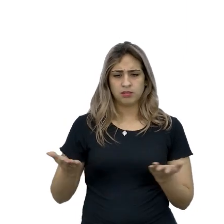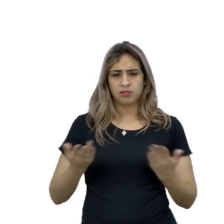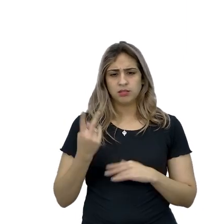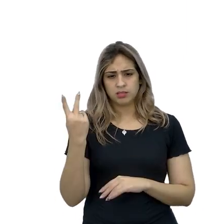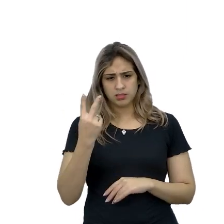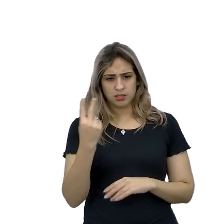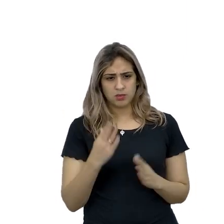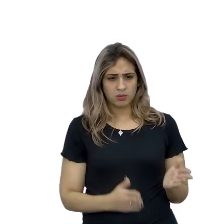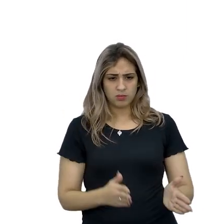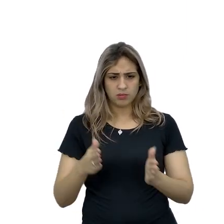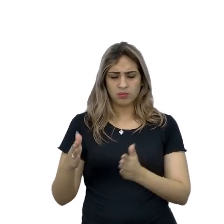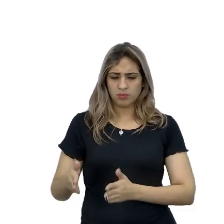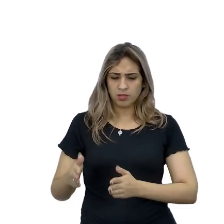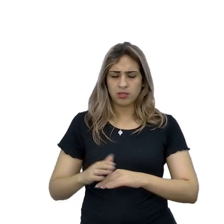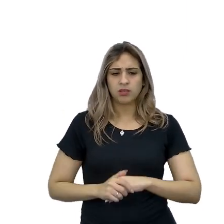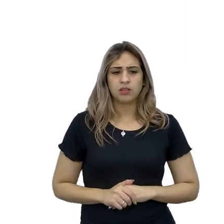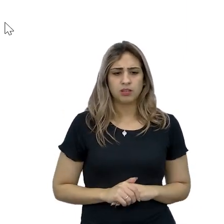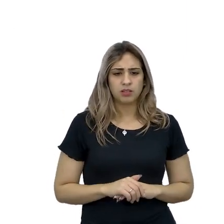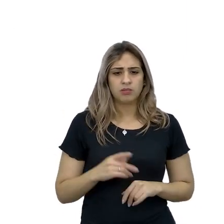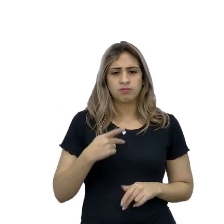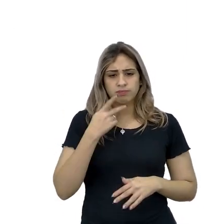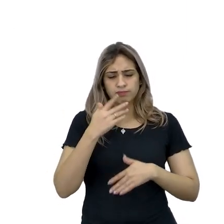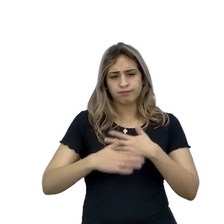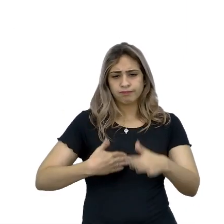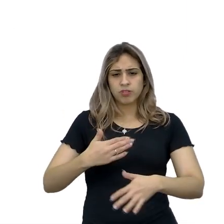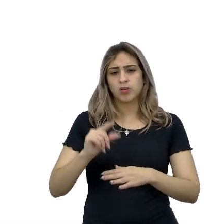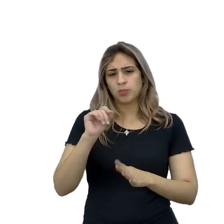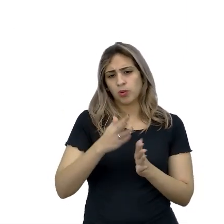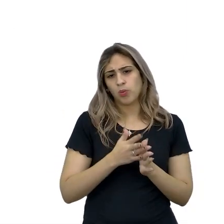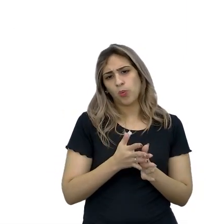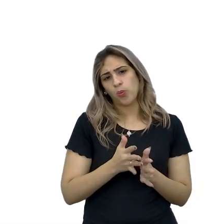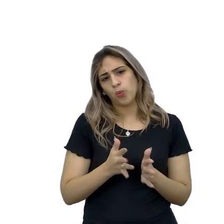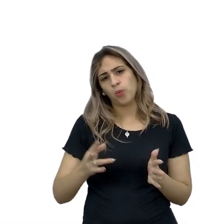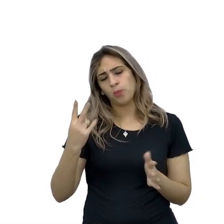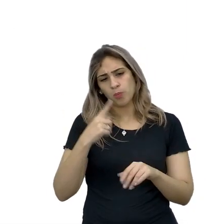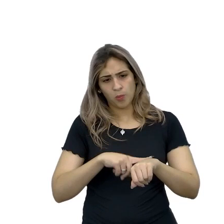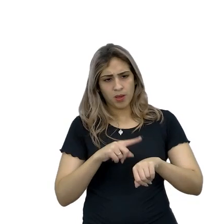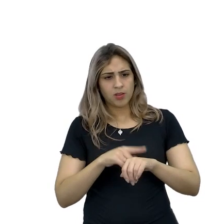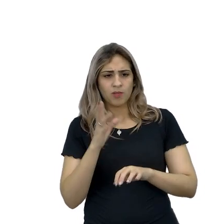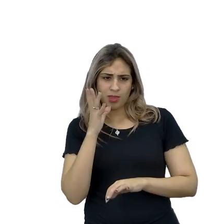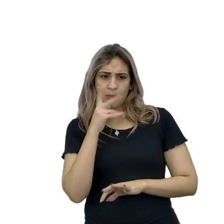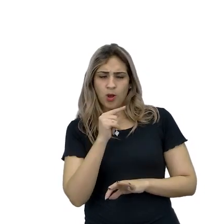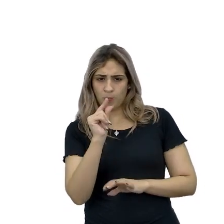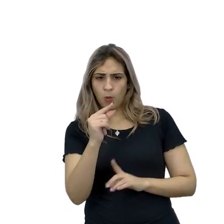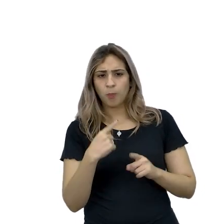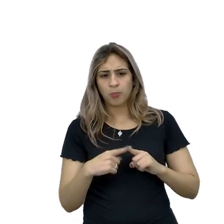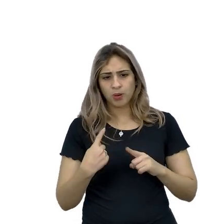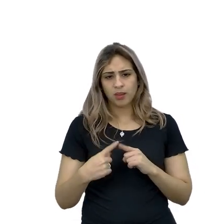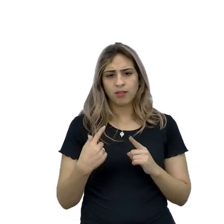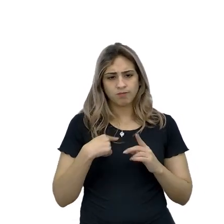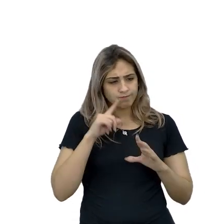um segundo momento, né, vou discorrer aqui um pouquinho desse segundo momento. Nós